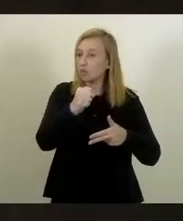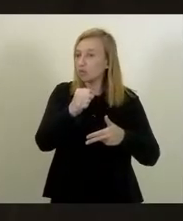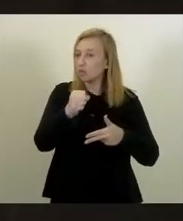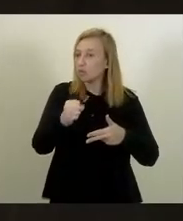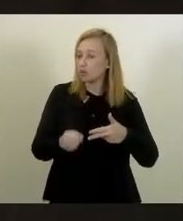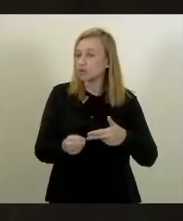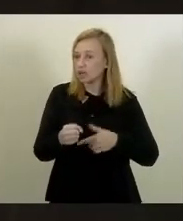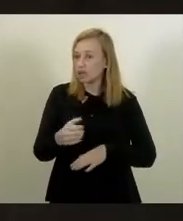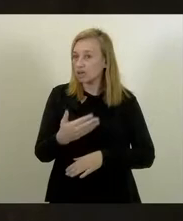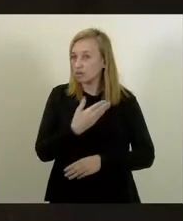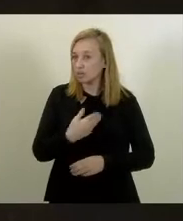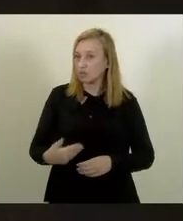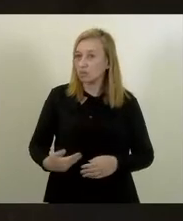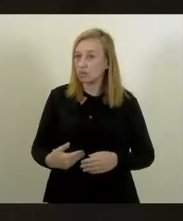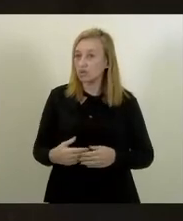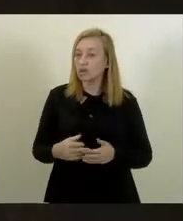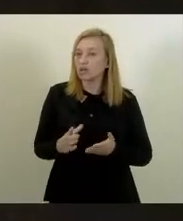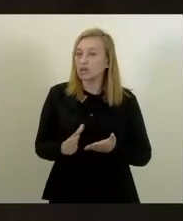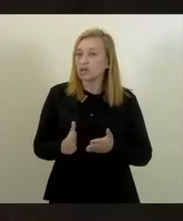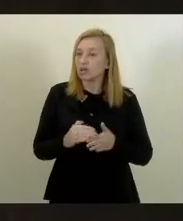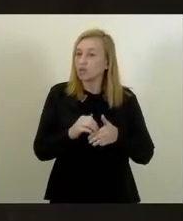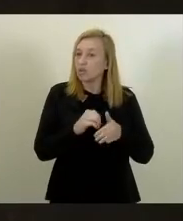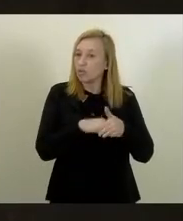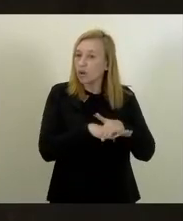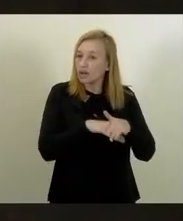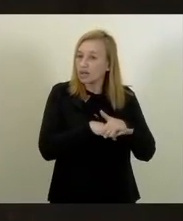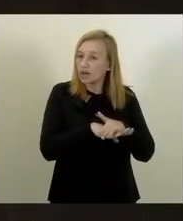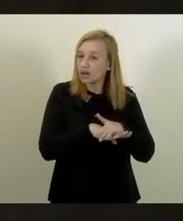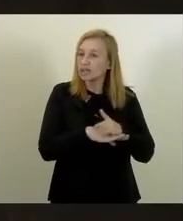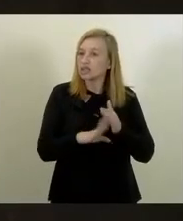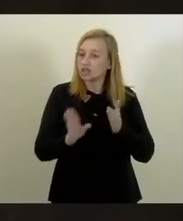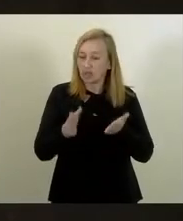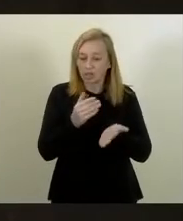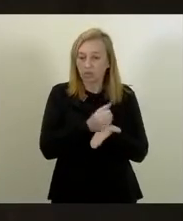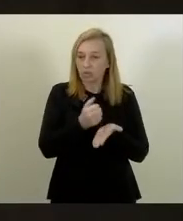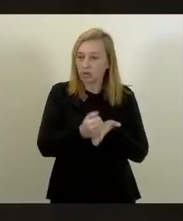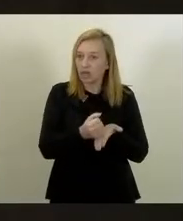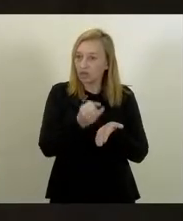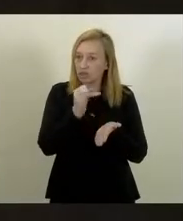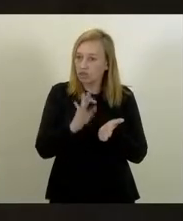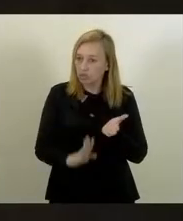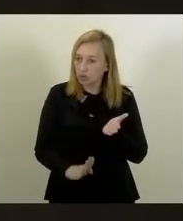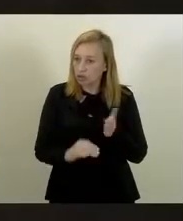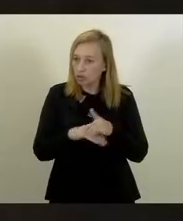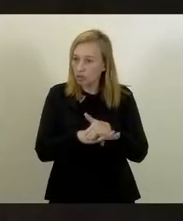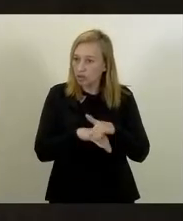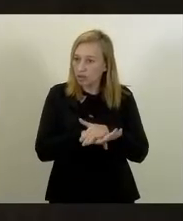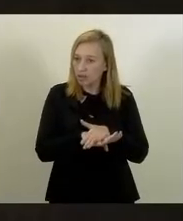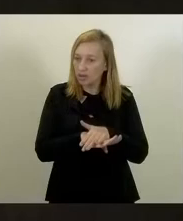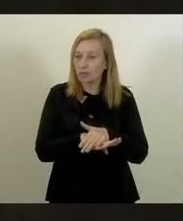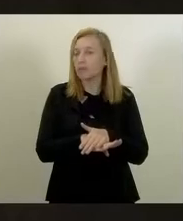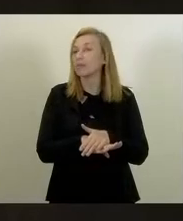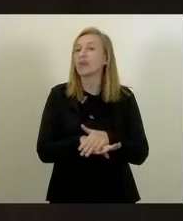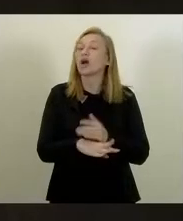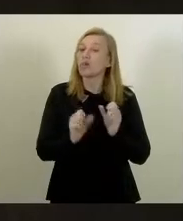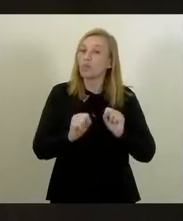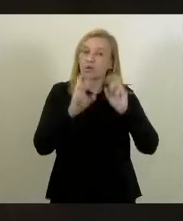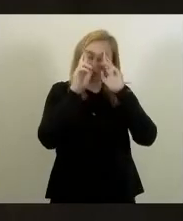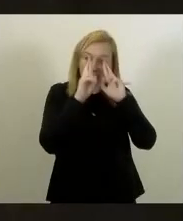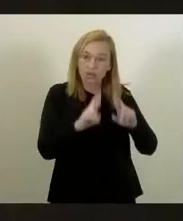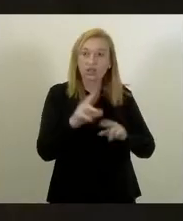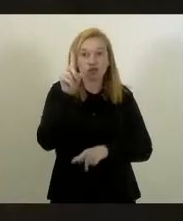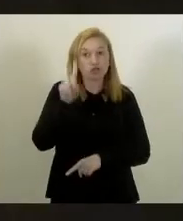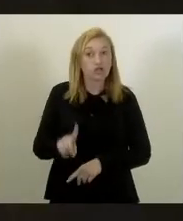de imediato uma reserva prevista no contrato do edital para que ela possa respeitar os